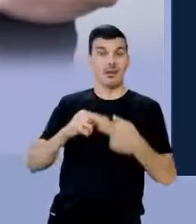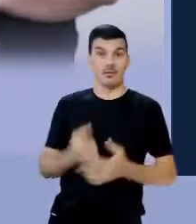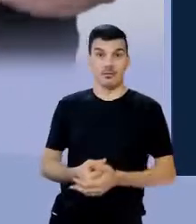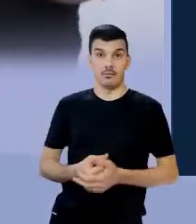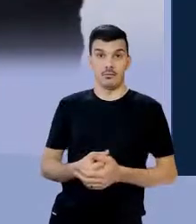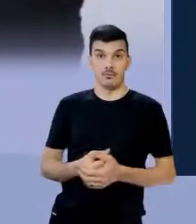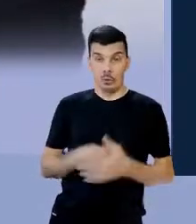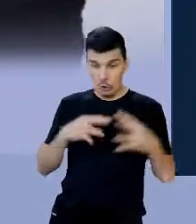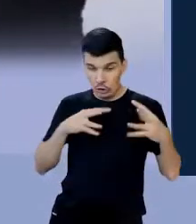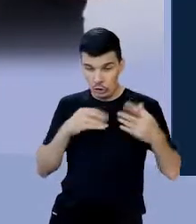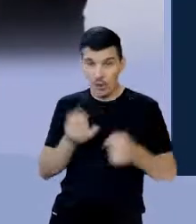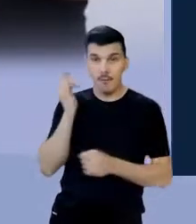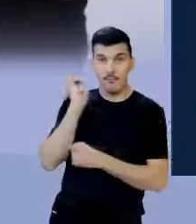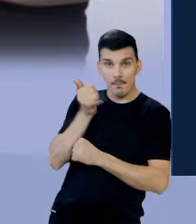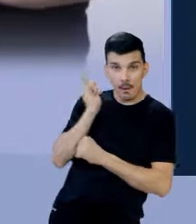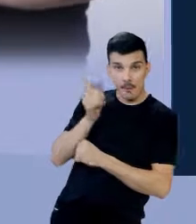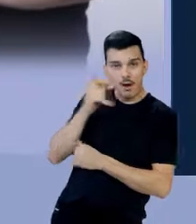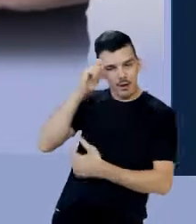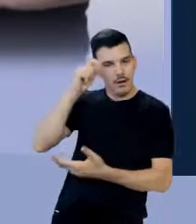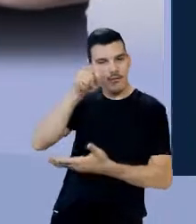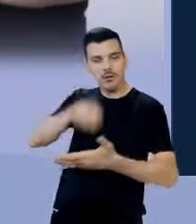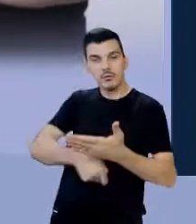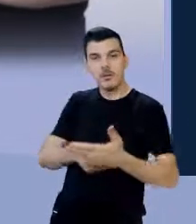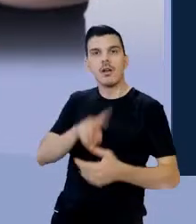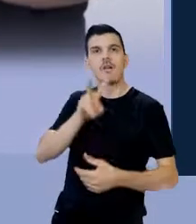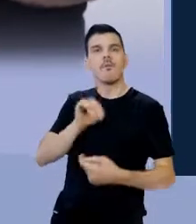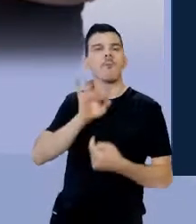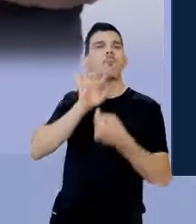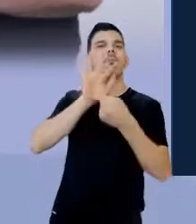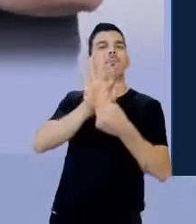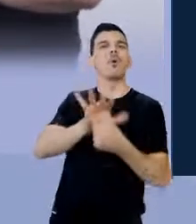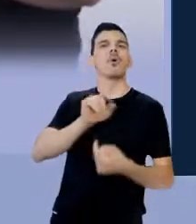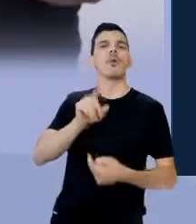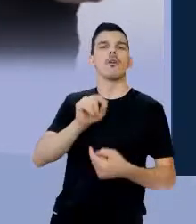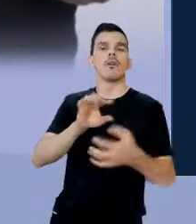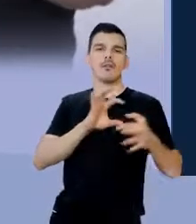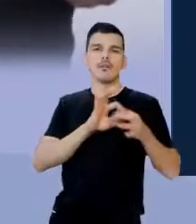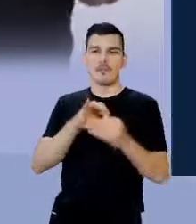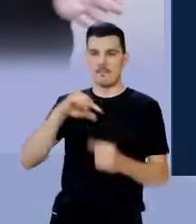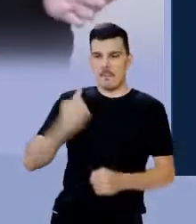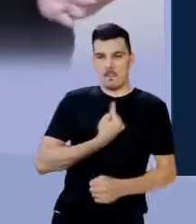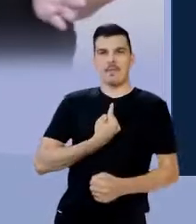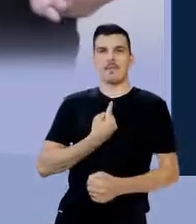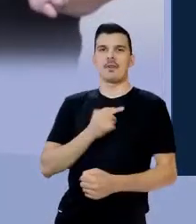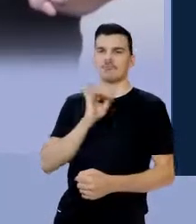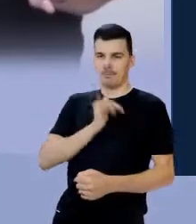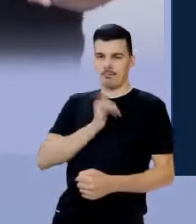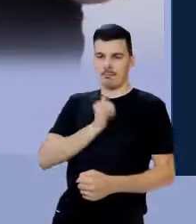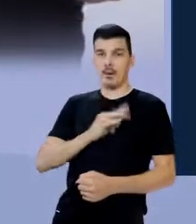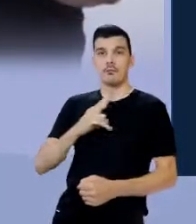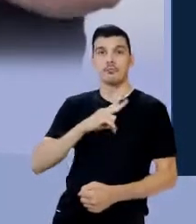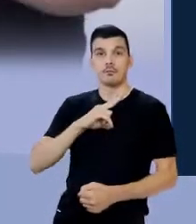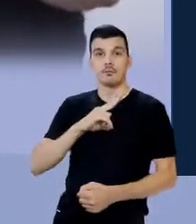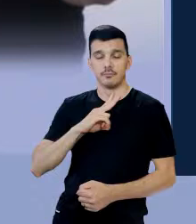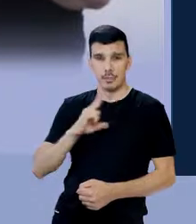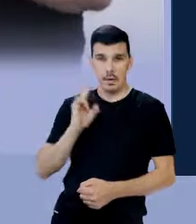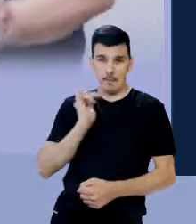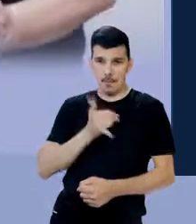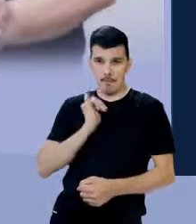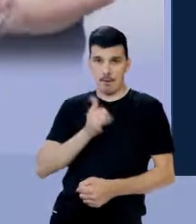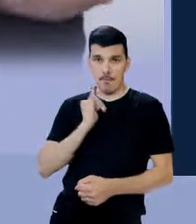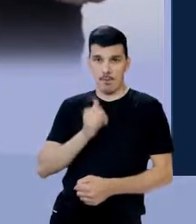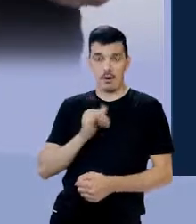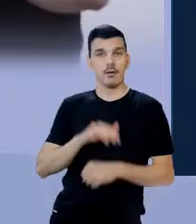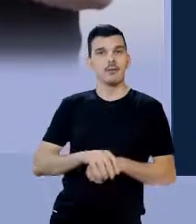prisão. Então, todas as narrativas desse autor aparecem e permeiam a primeira pessoa. Ele trabalha com